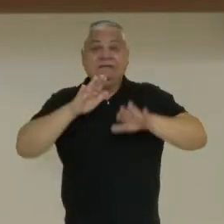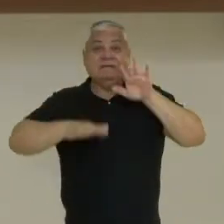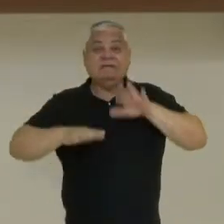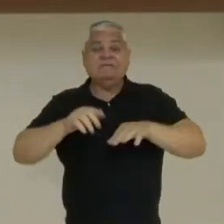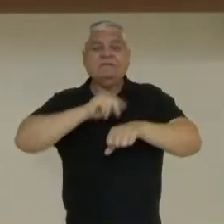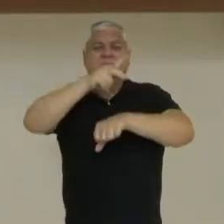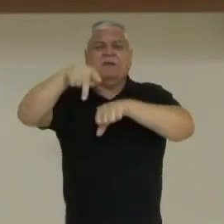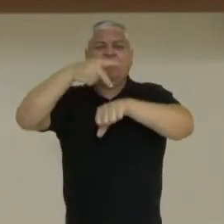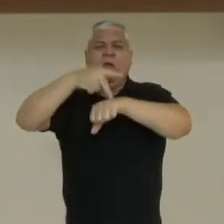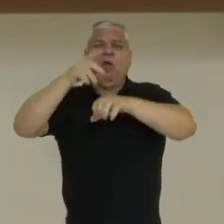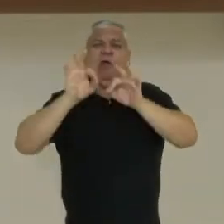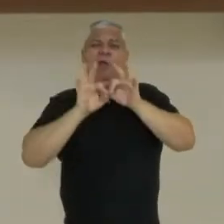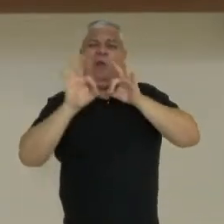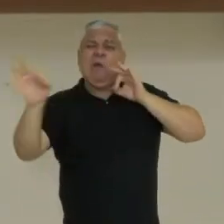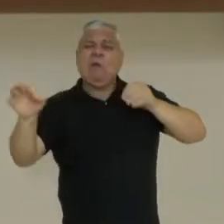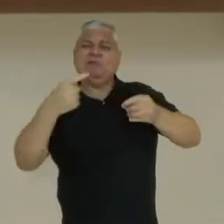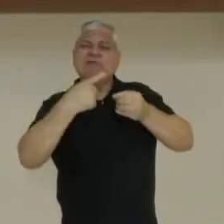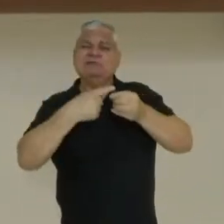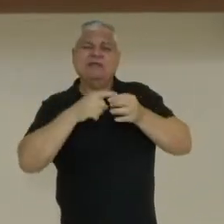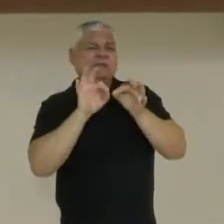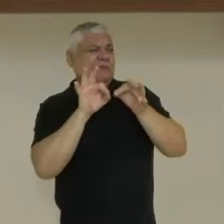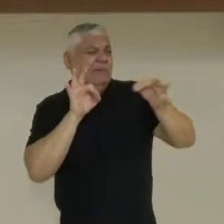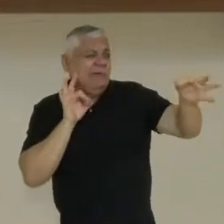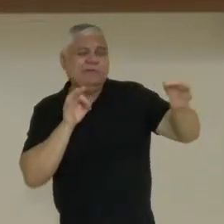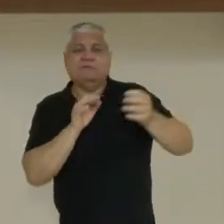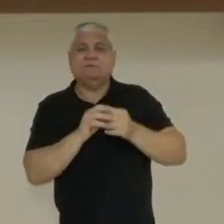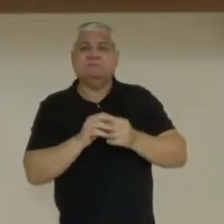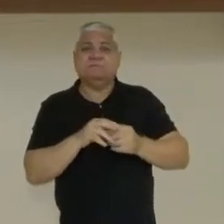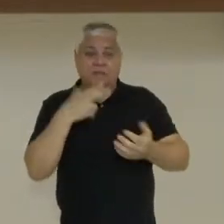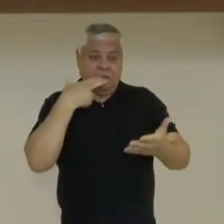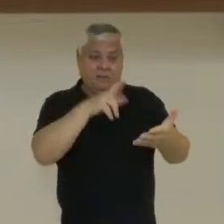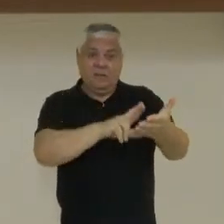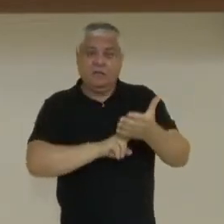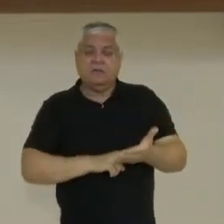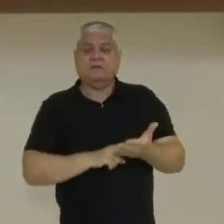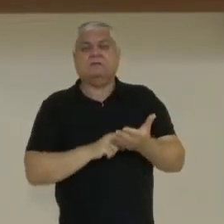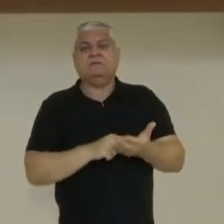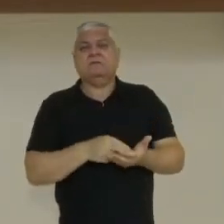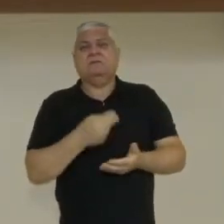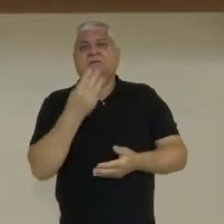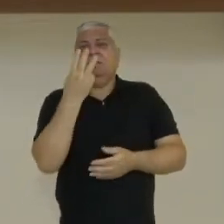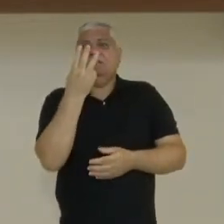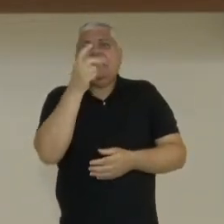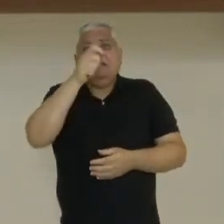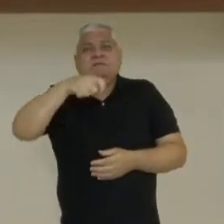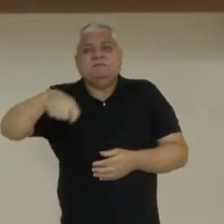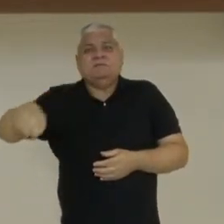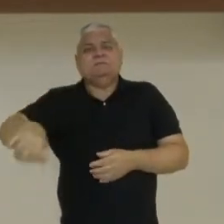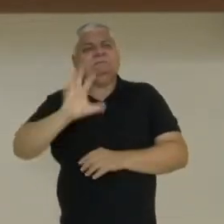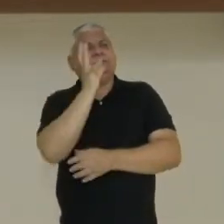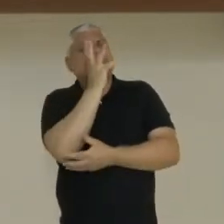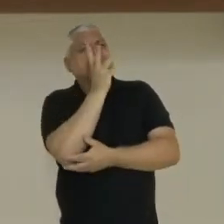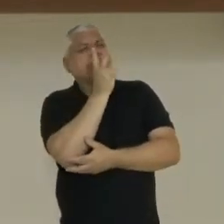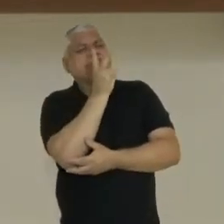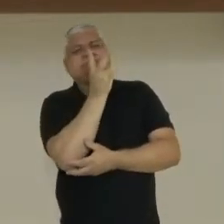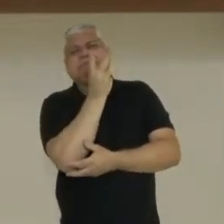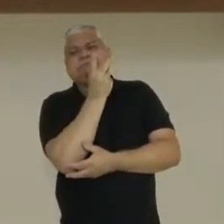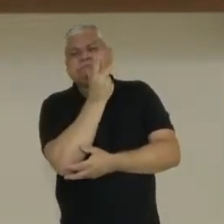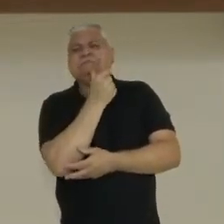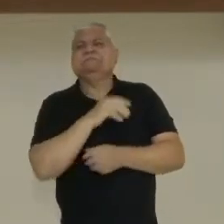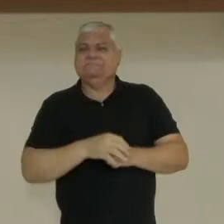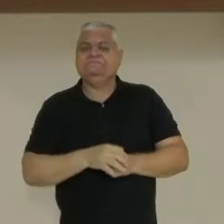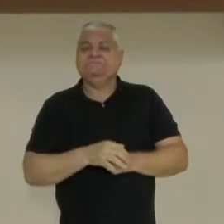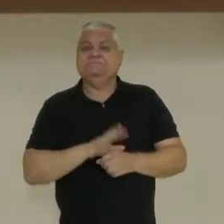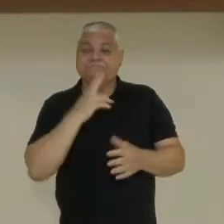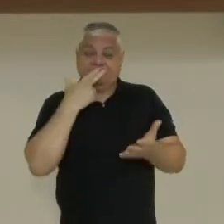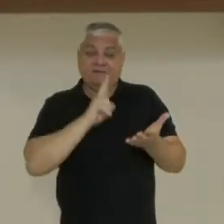outro país, em outra cidade. Então, às vezes, a carta levava 2, 3 meses para chegar. Cartas